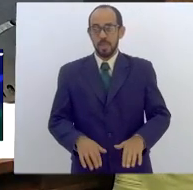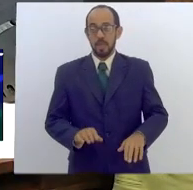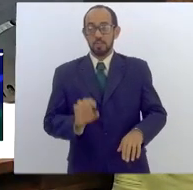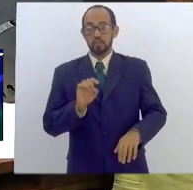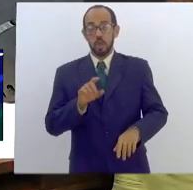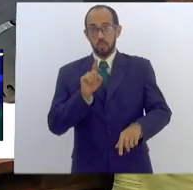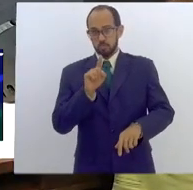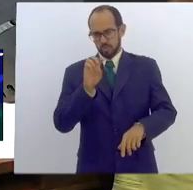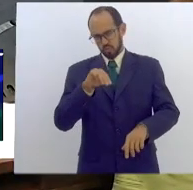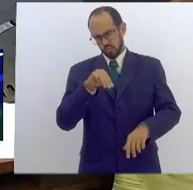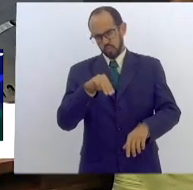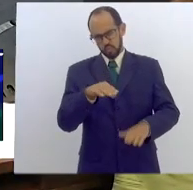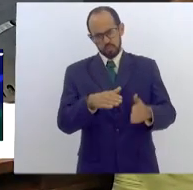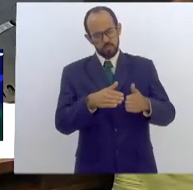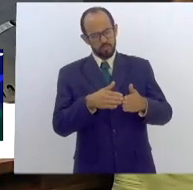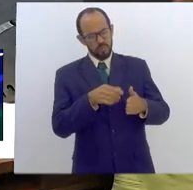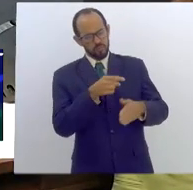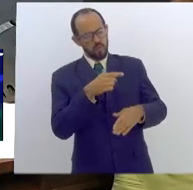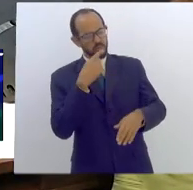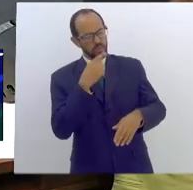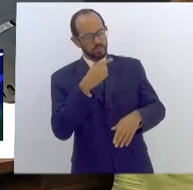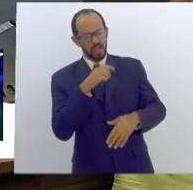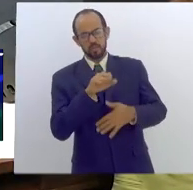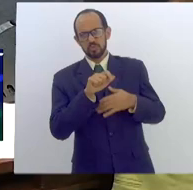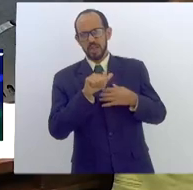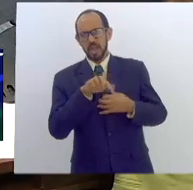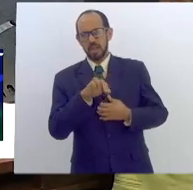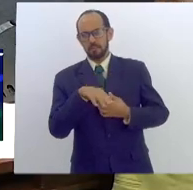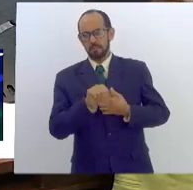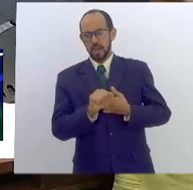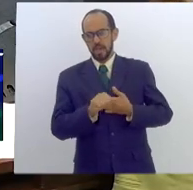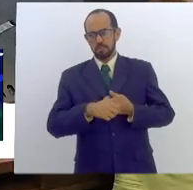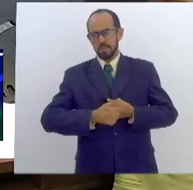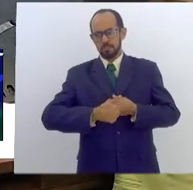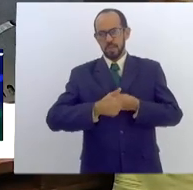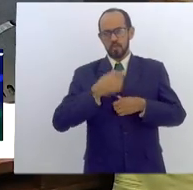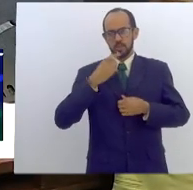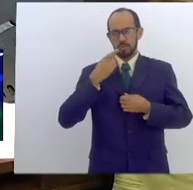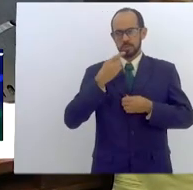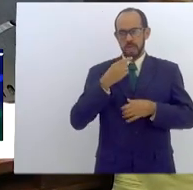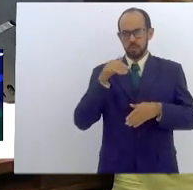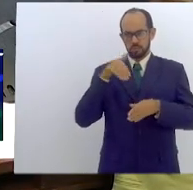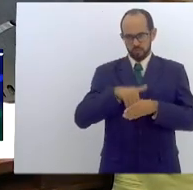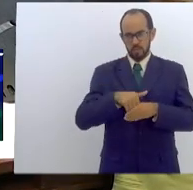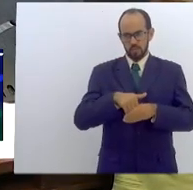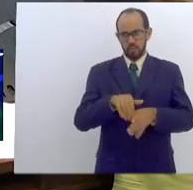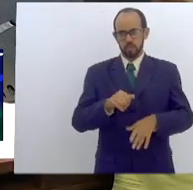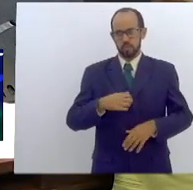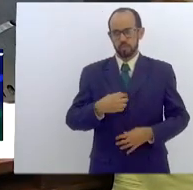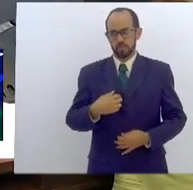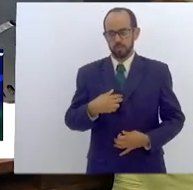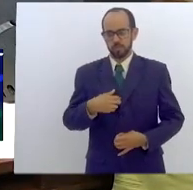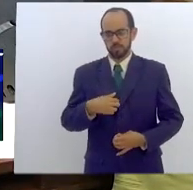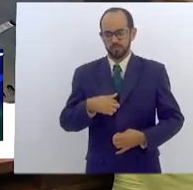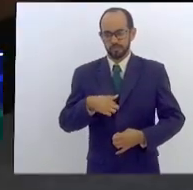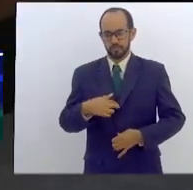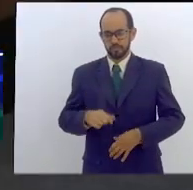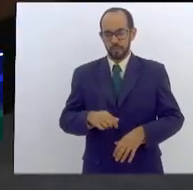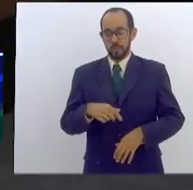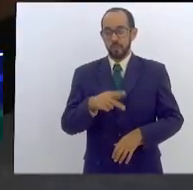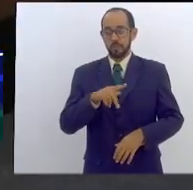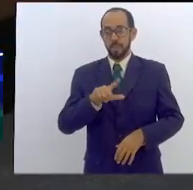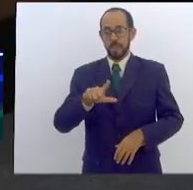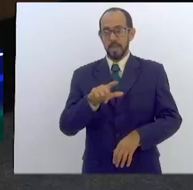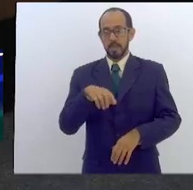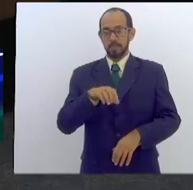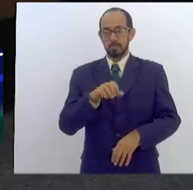Só um minutinho, o deputado Coronel Salema deixa o deputado emitir aqui o parecer. Projeto de lei